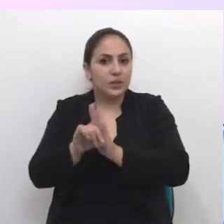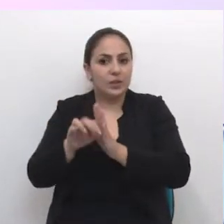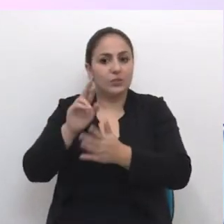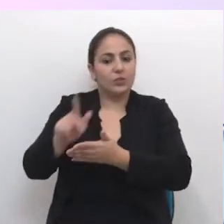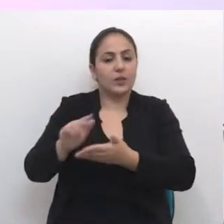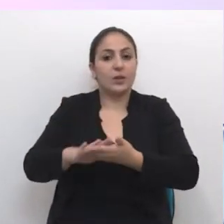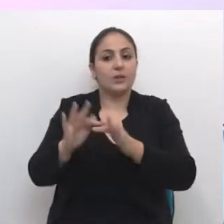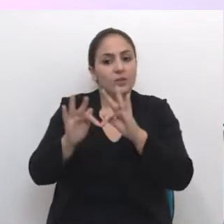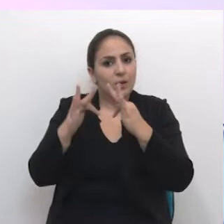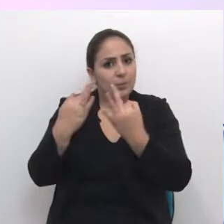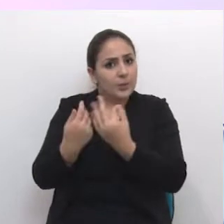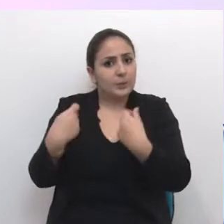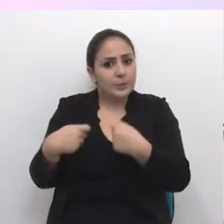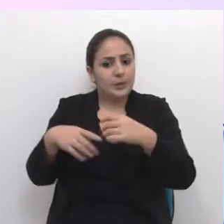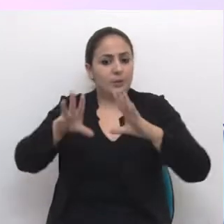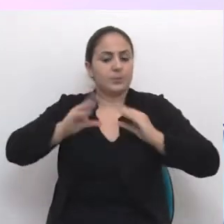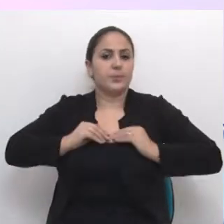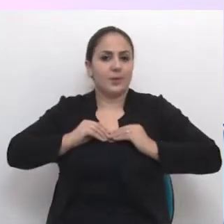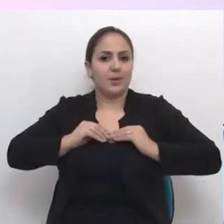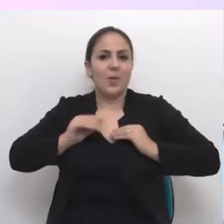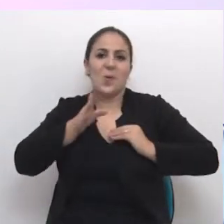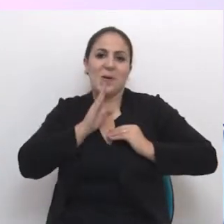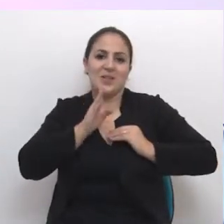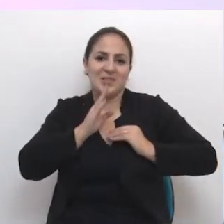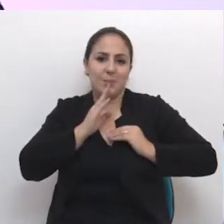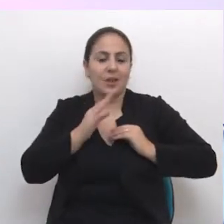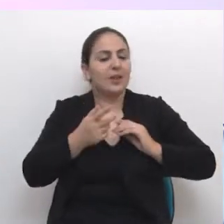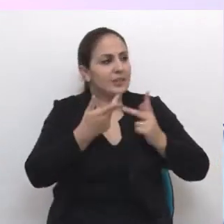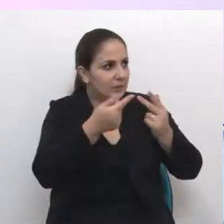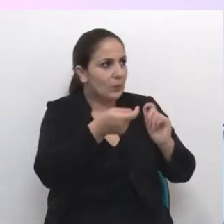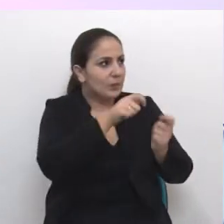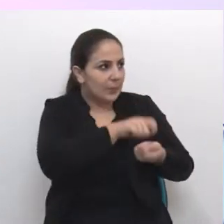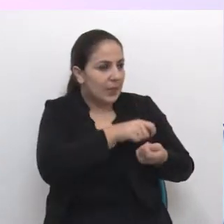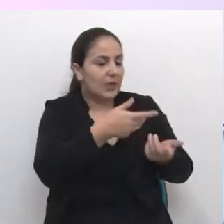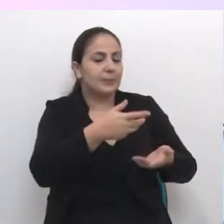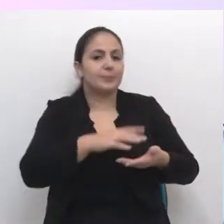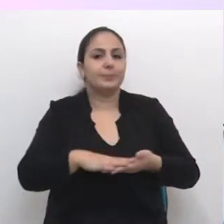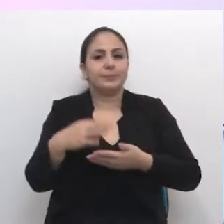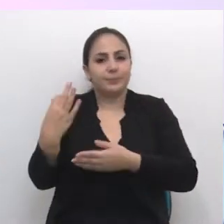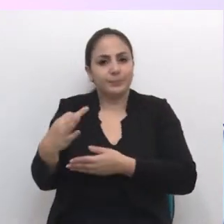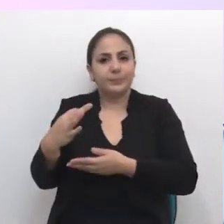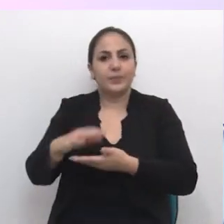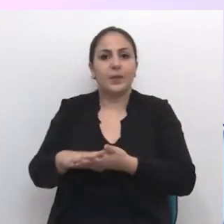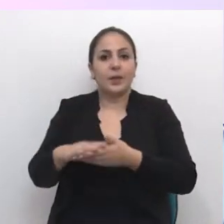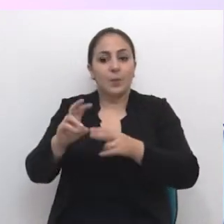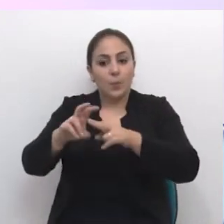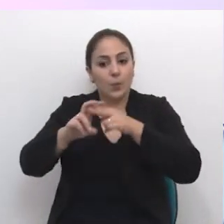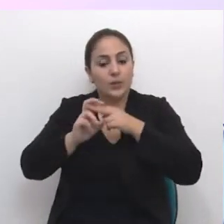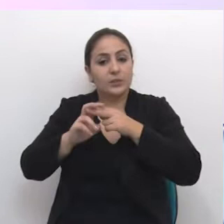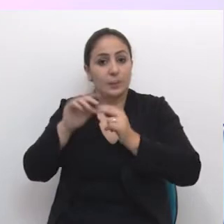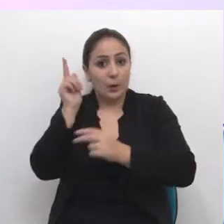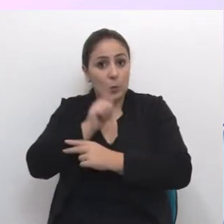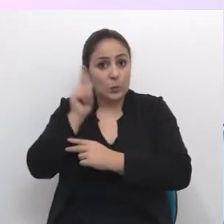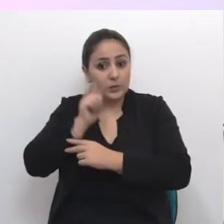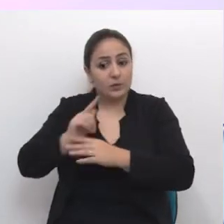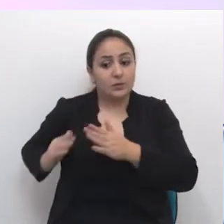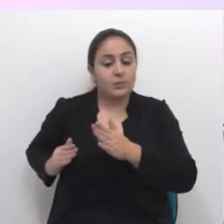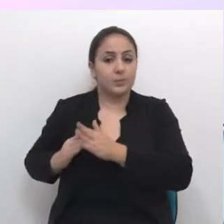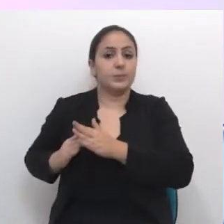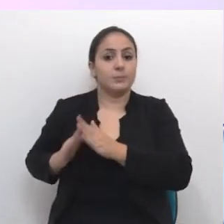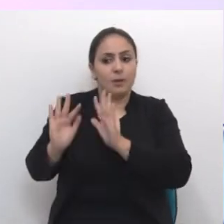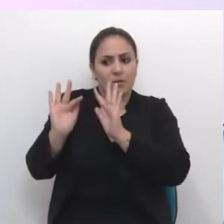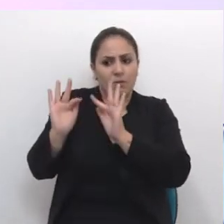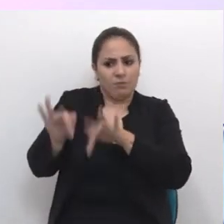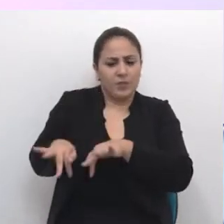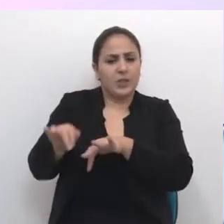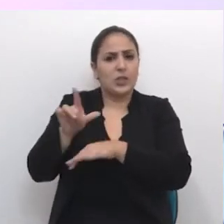E a família precisa se apropriar desses conhecimentos. Se adaptar, né? Isso. Então, para ela poder ultrapassar esse